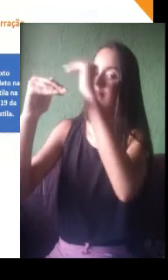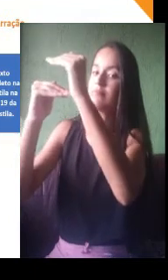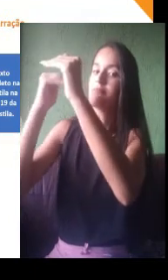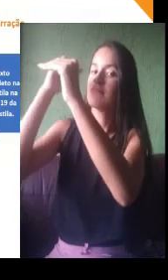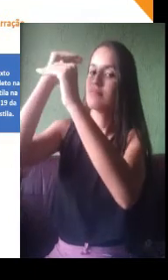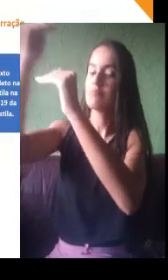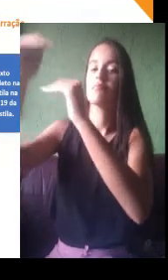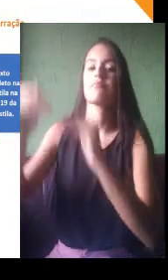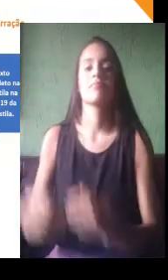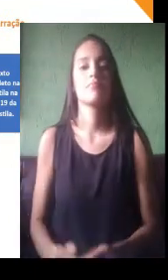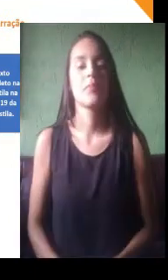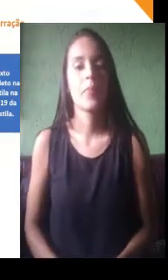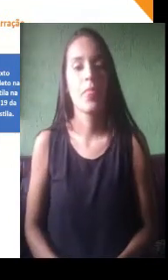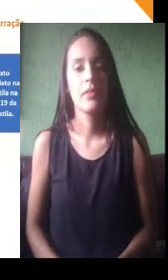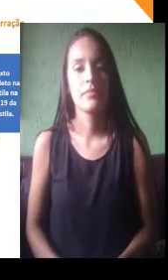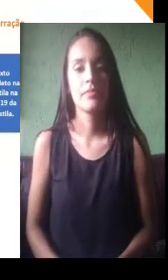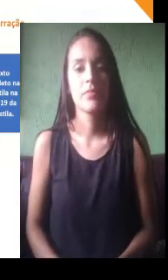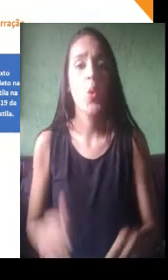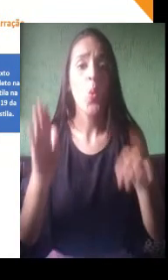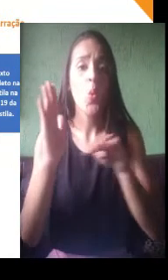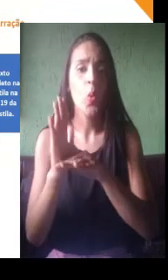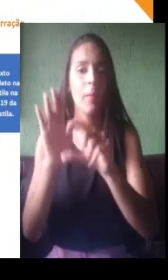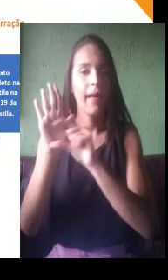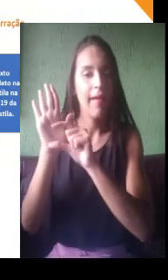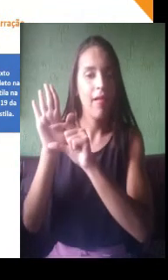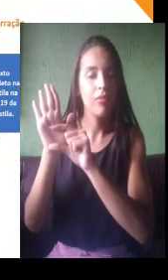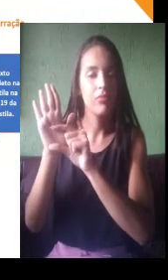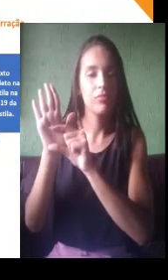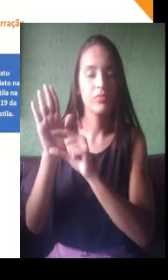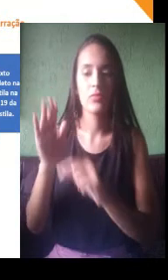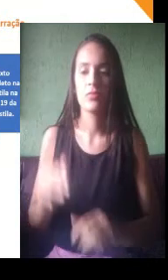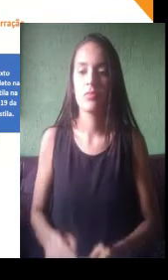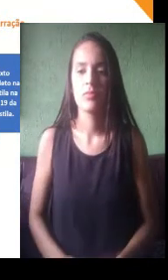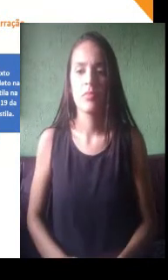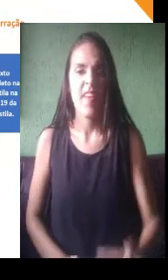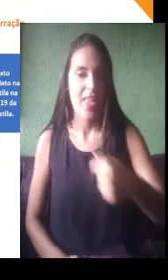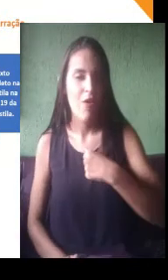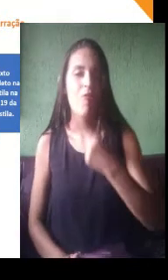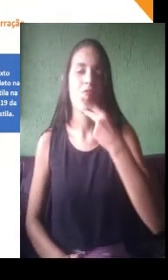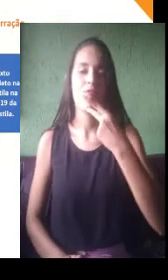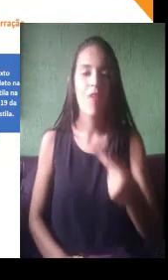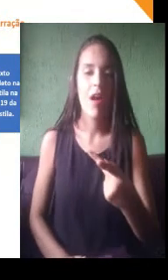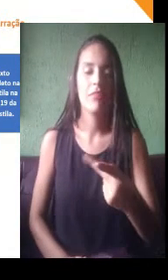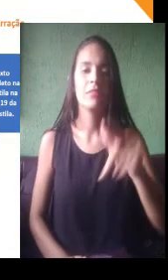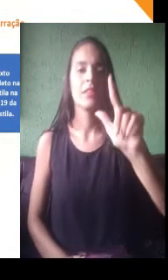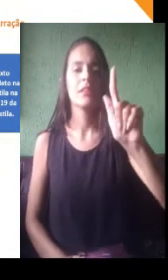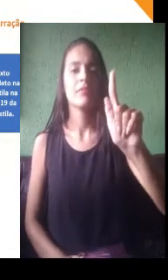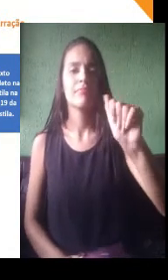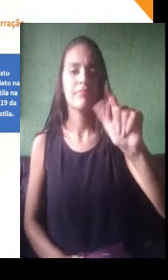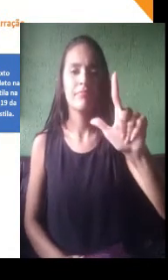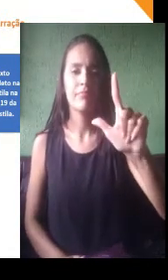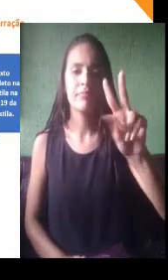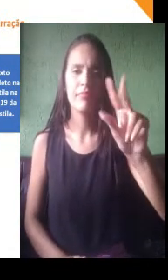dos melhores profissionais da locução esportiva. Só que, ao mesmo tempo, ele lança a mão de